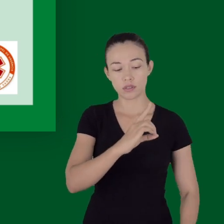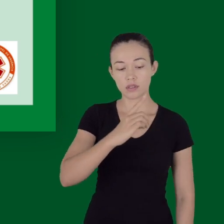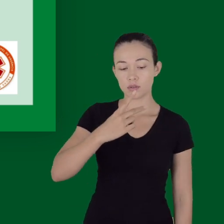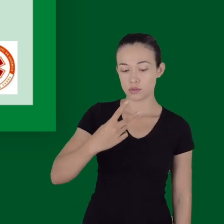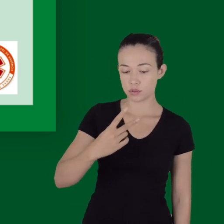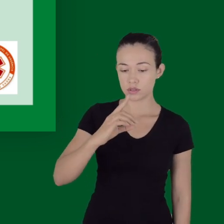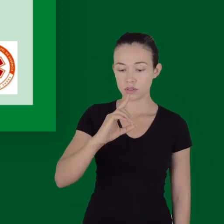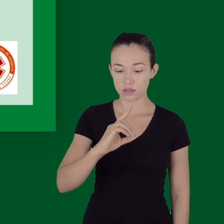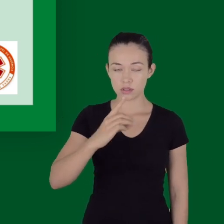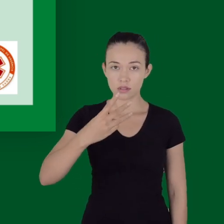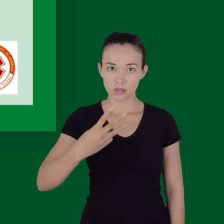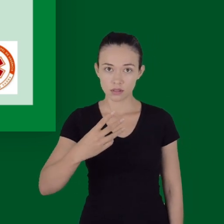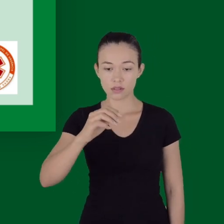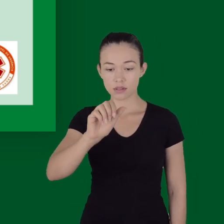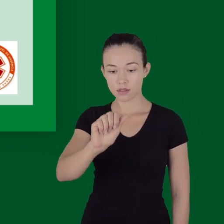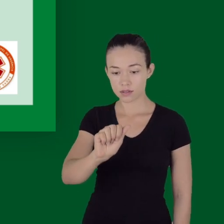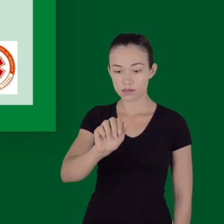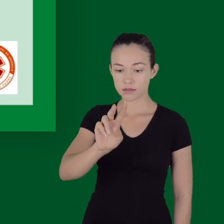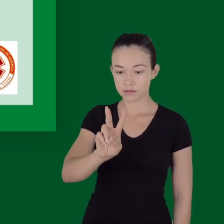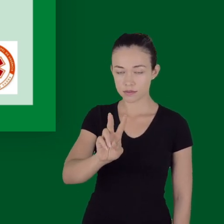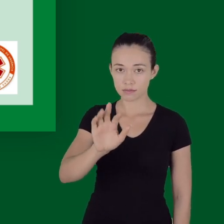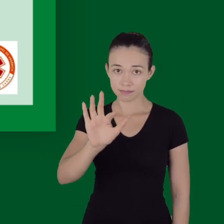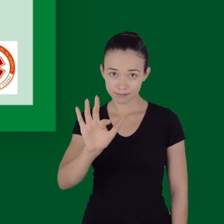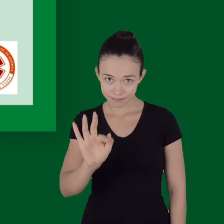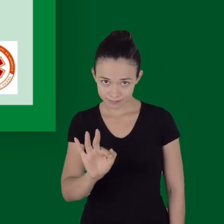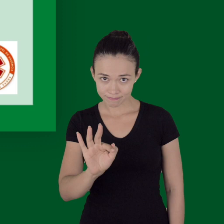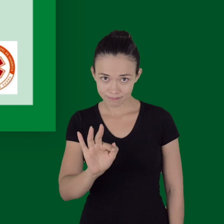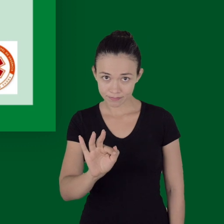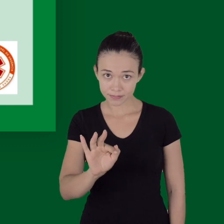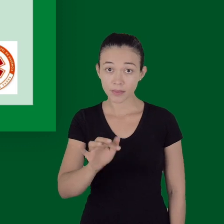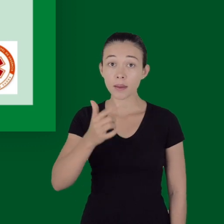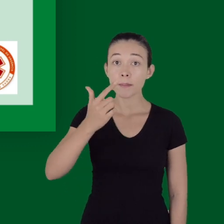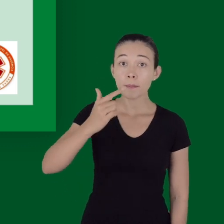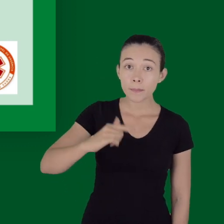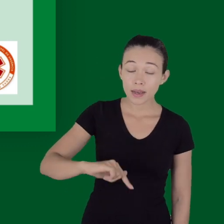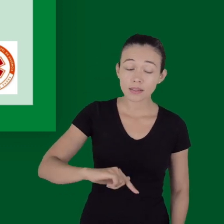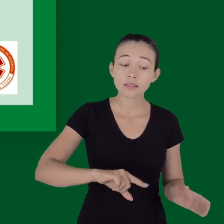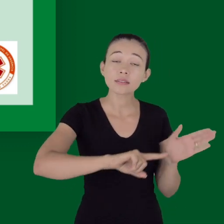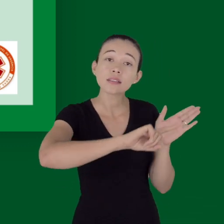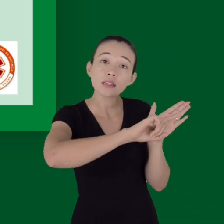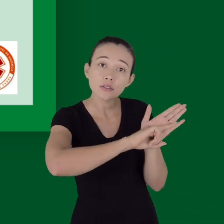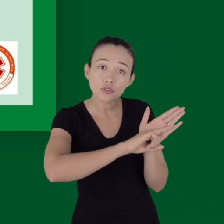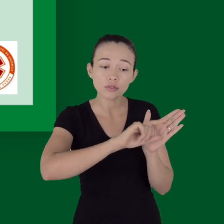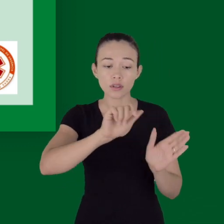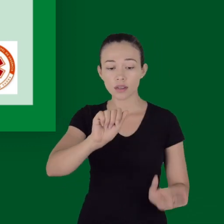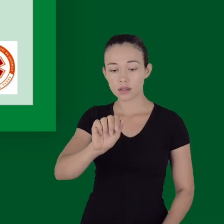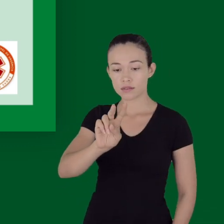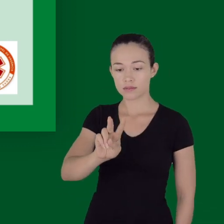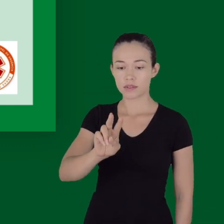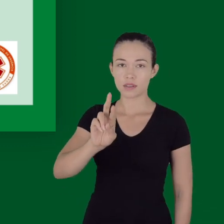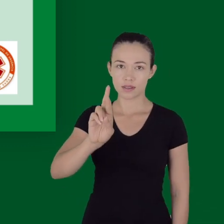AVF, negativa em AVR, e a gente consegue ver que a frequência está entre